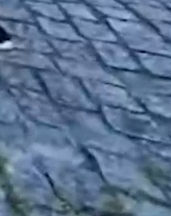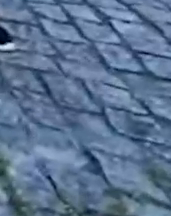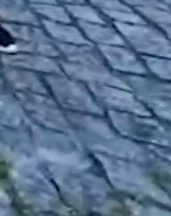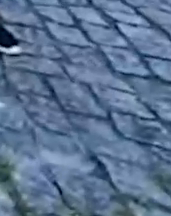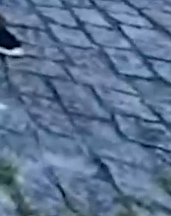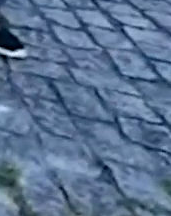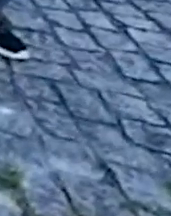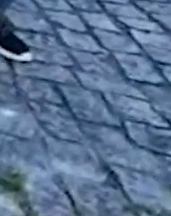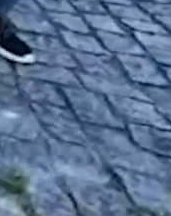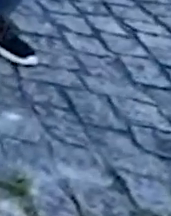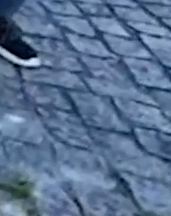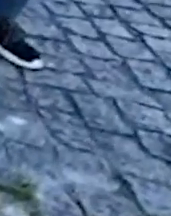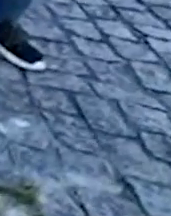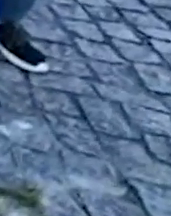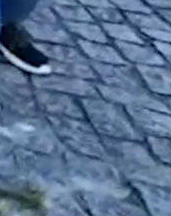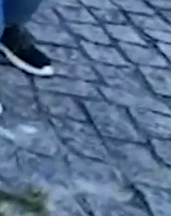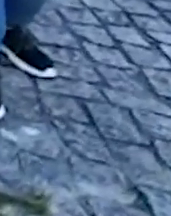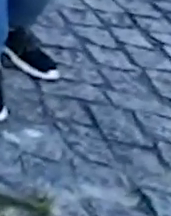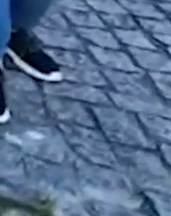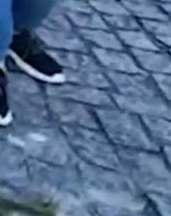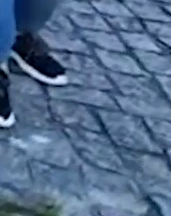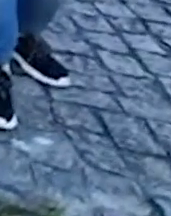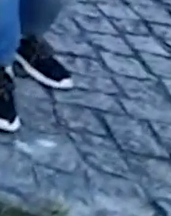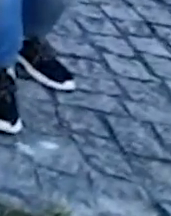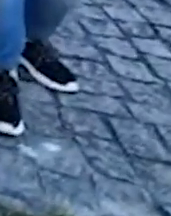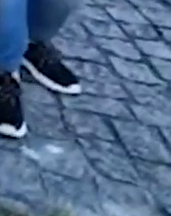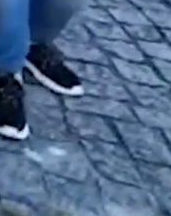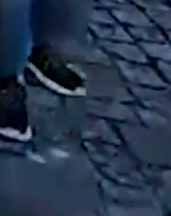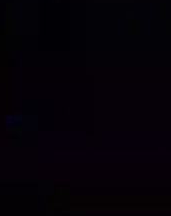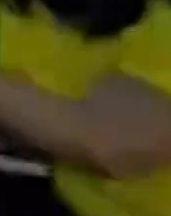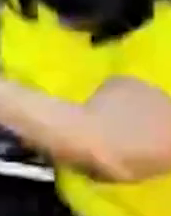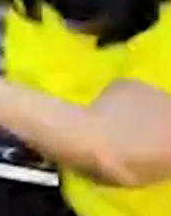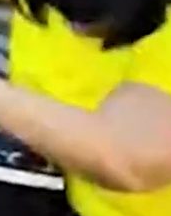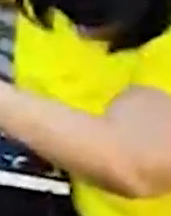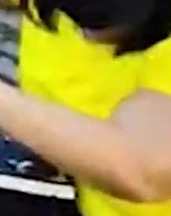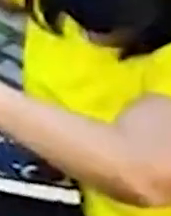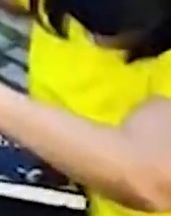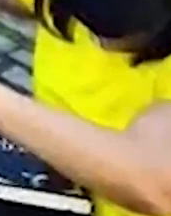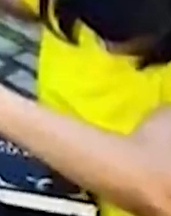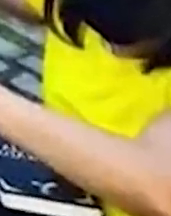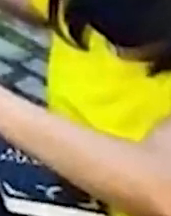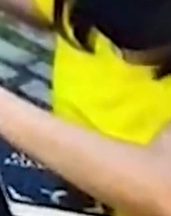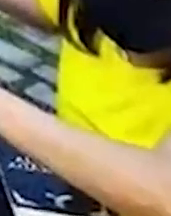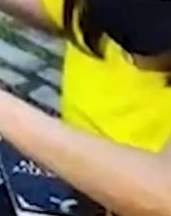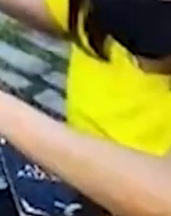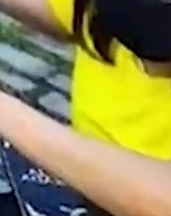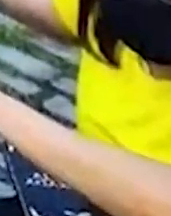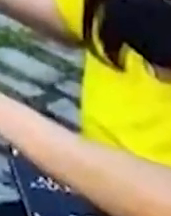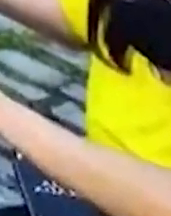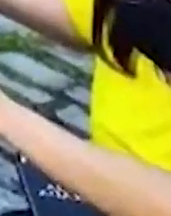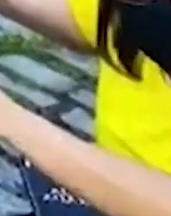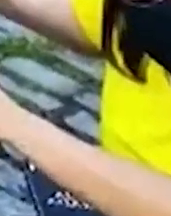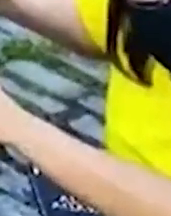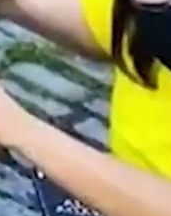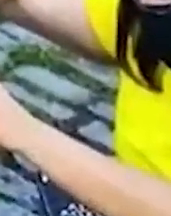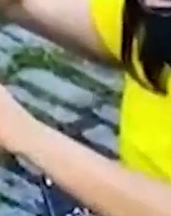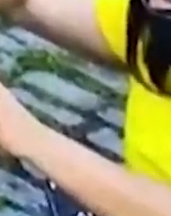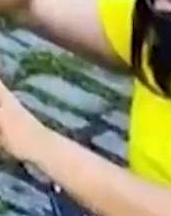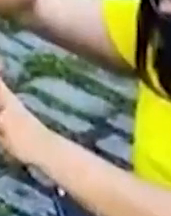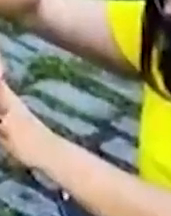Sócio Teatro, trabalho cultural para pregar através de encenações em unidades, abrigos e comunidades.